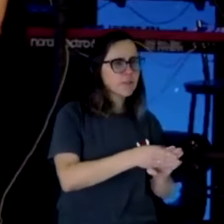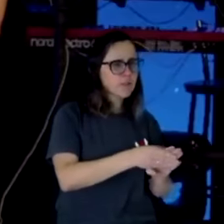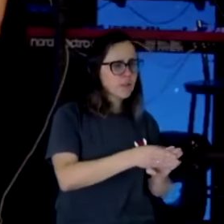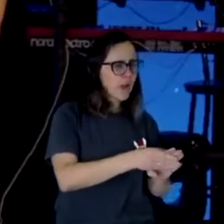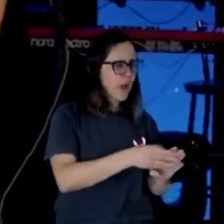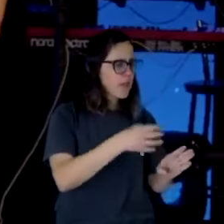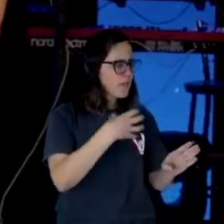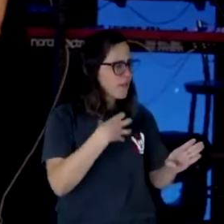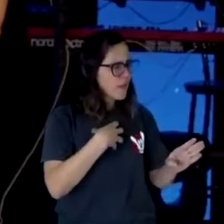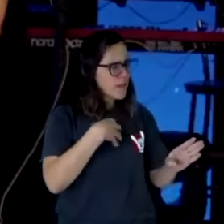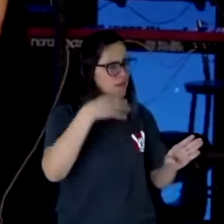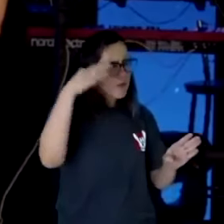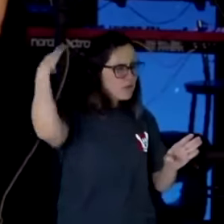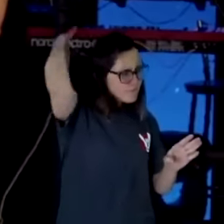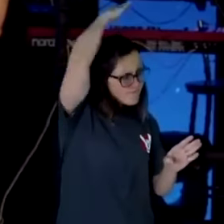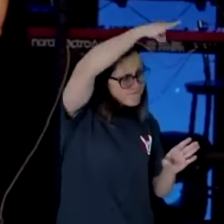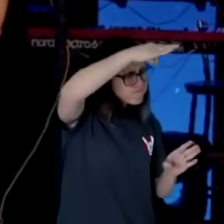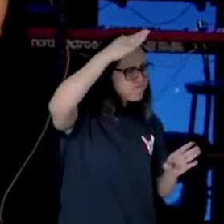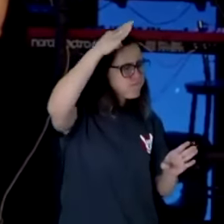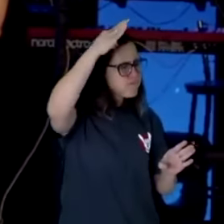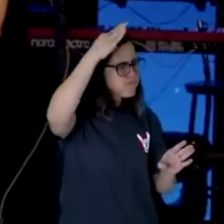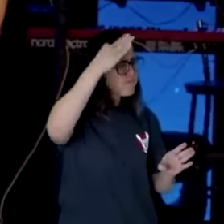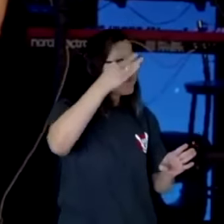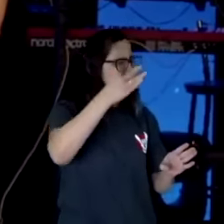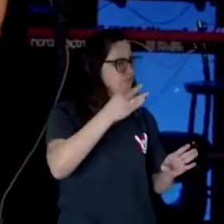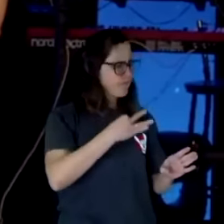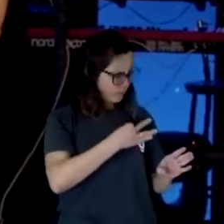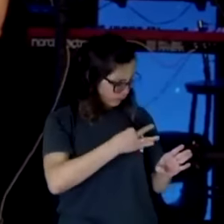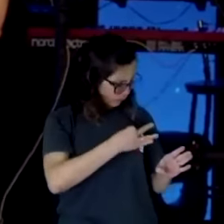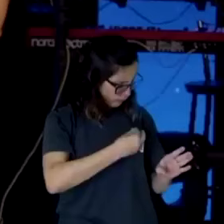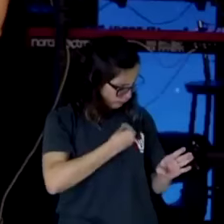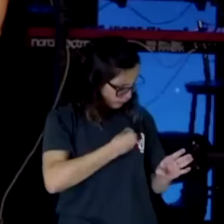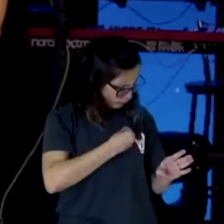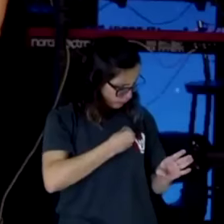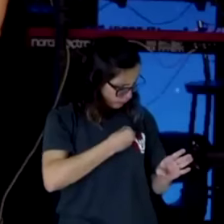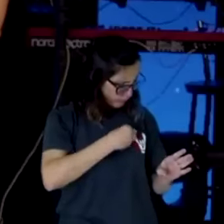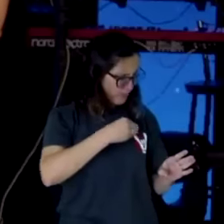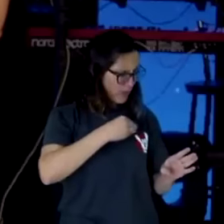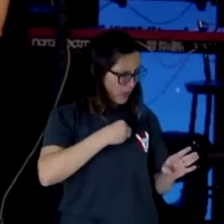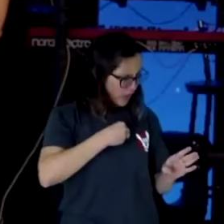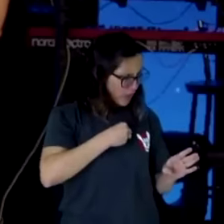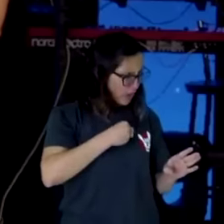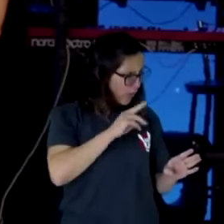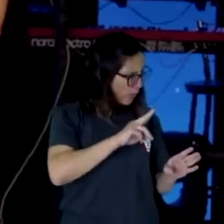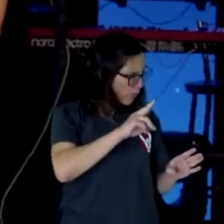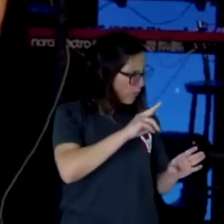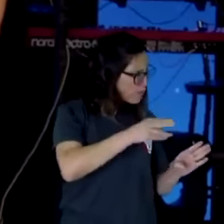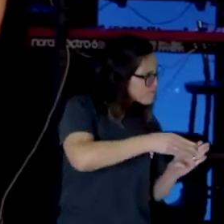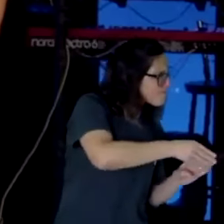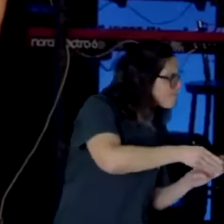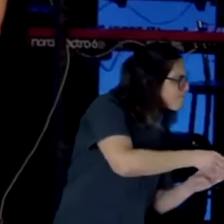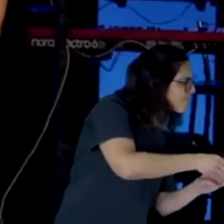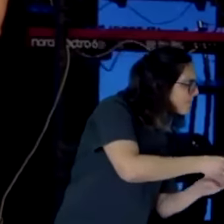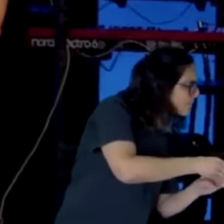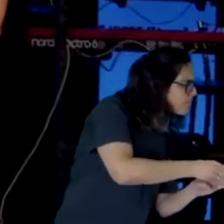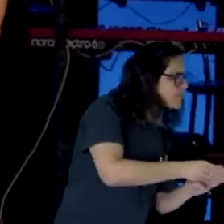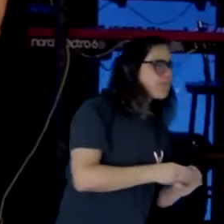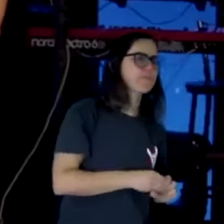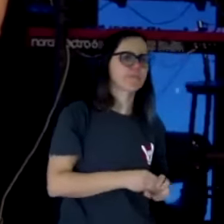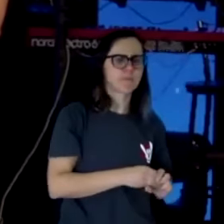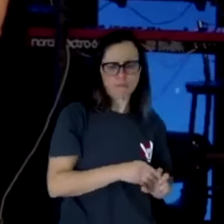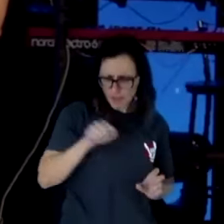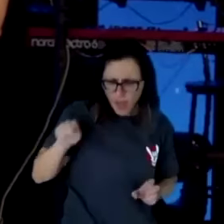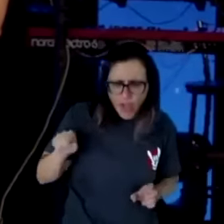nisso antes não é ele não é ele é através